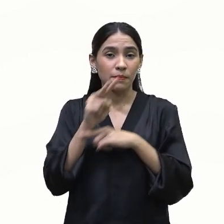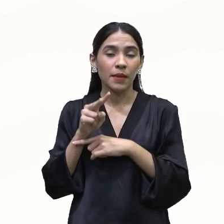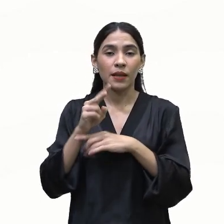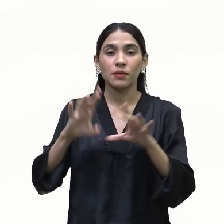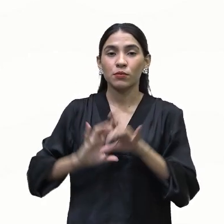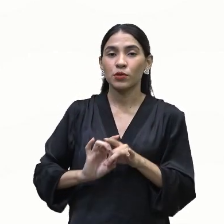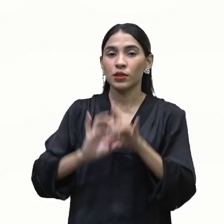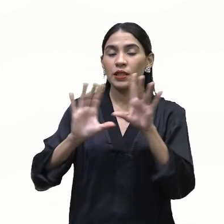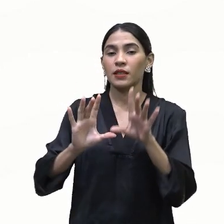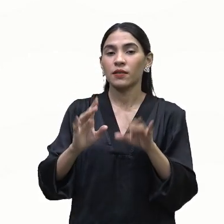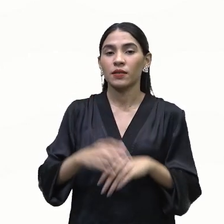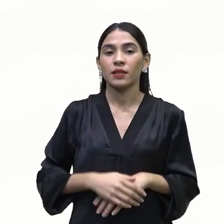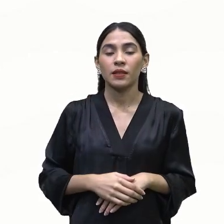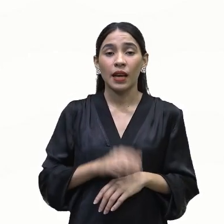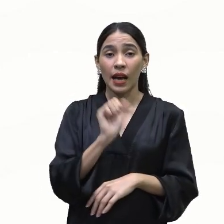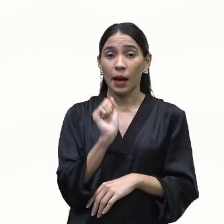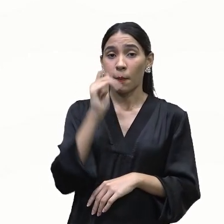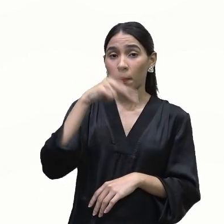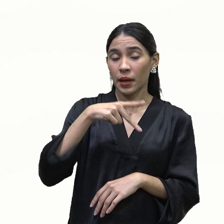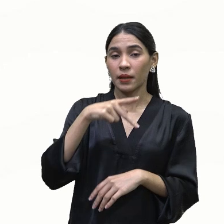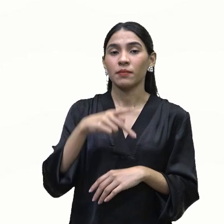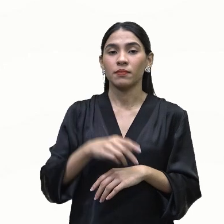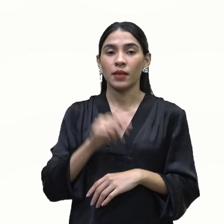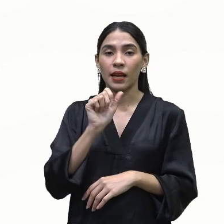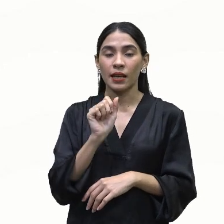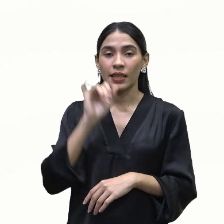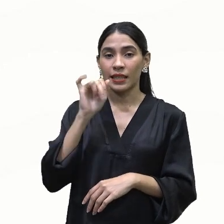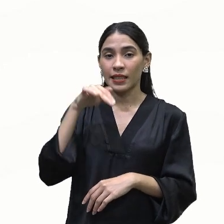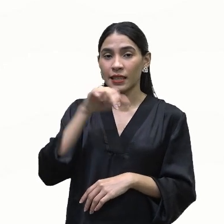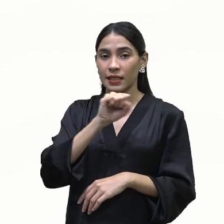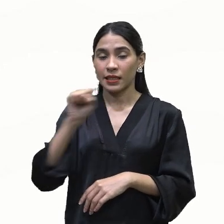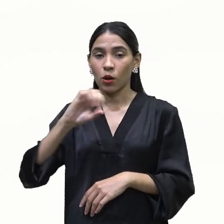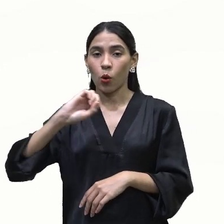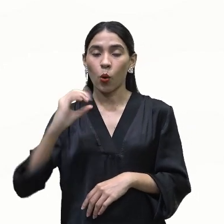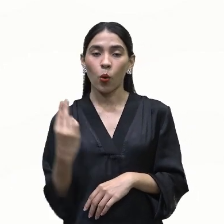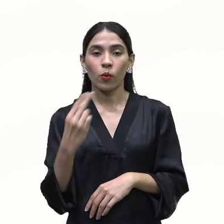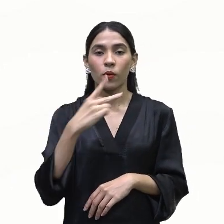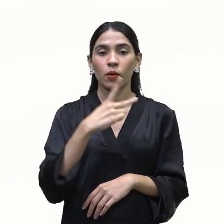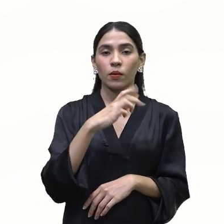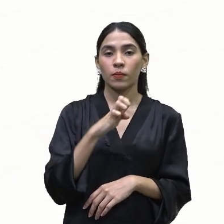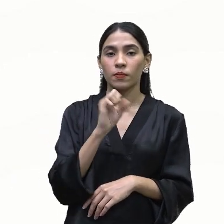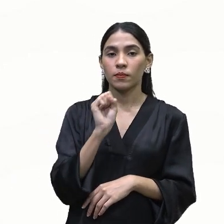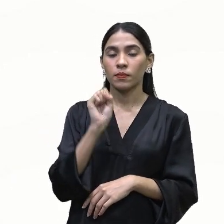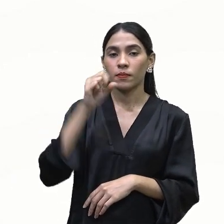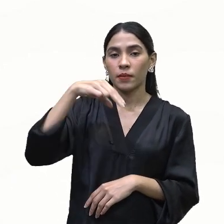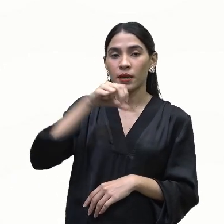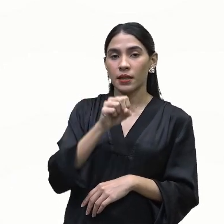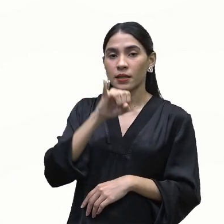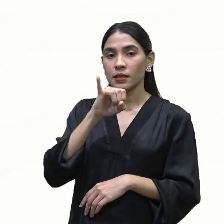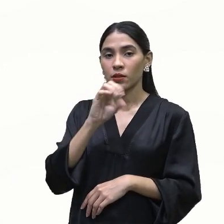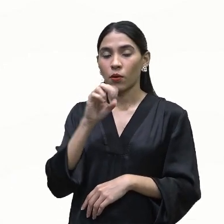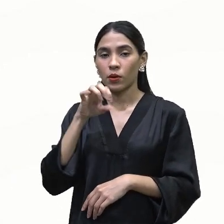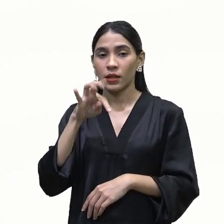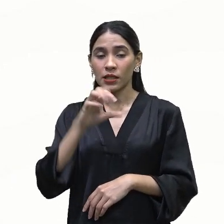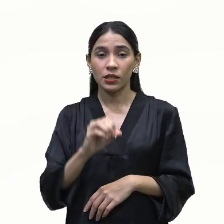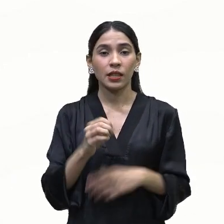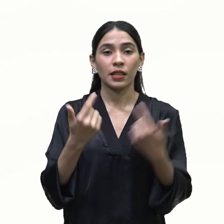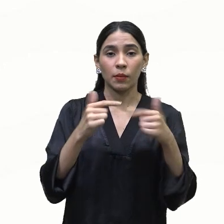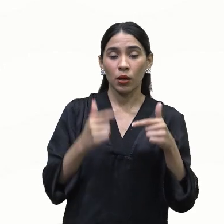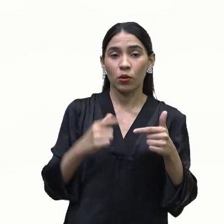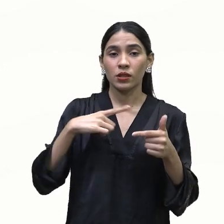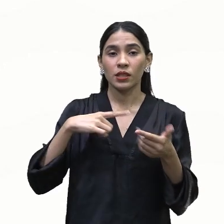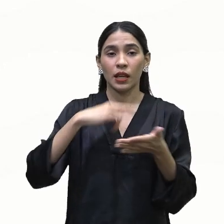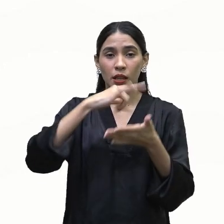disponível para aposentados pelo INSS ou pensionistas, trabalhadores com carteira assinada ou